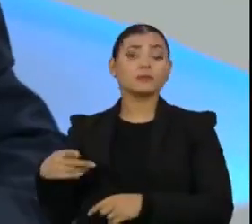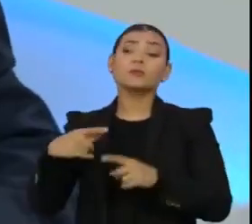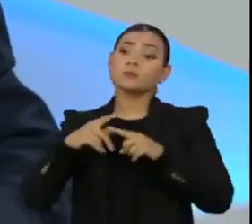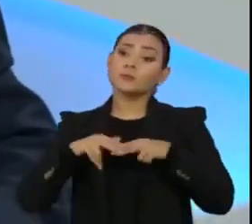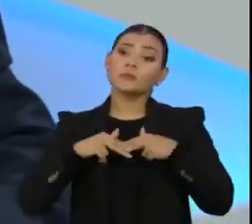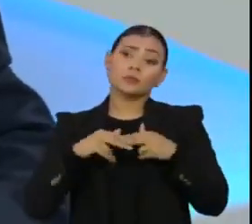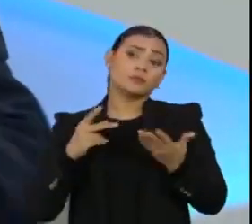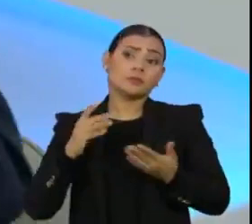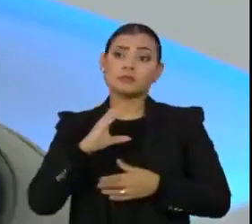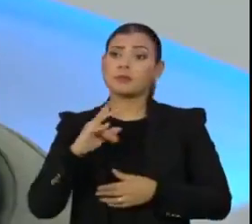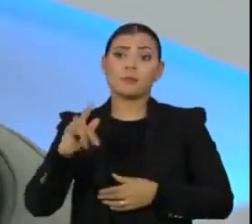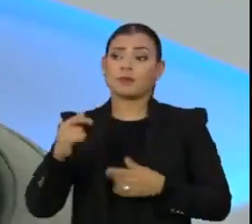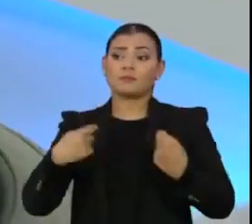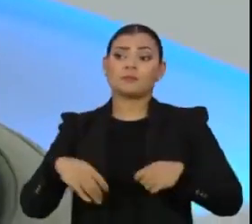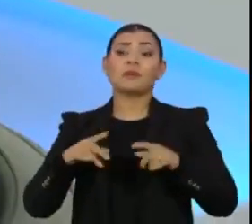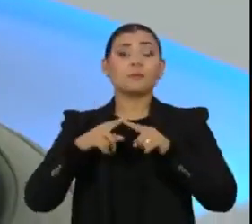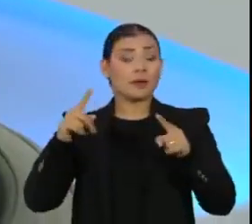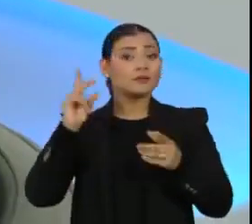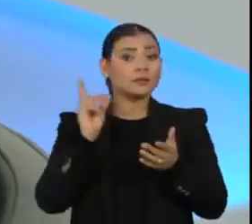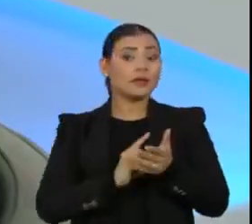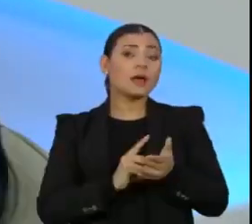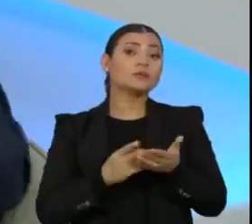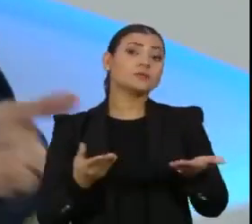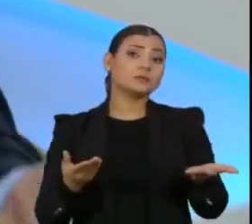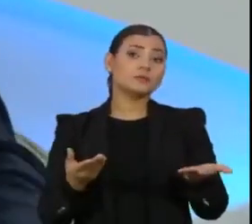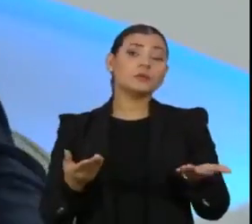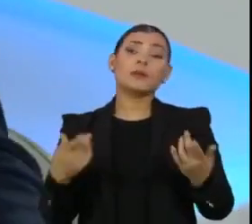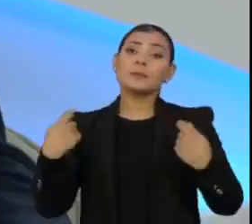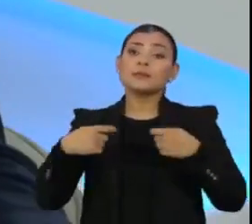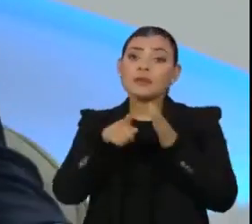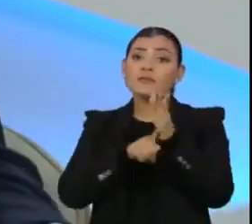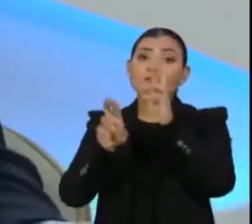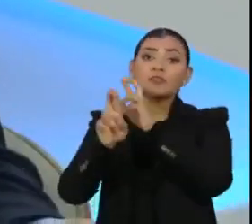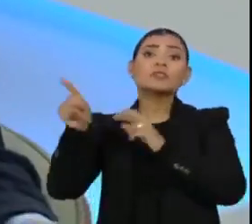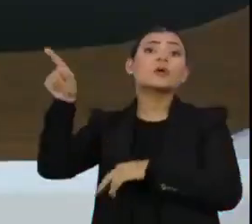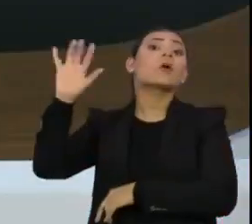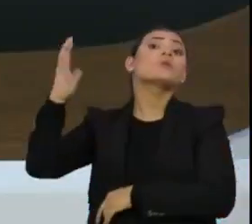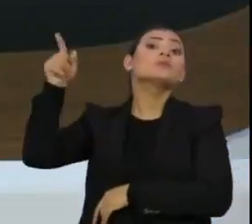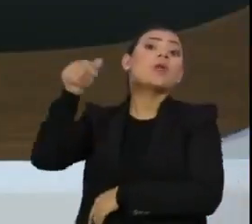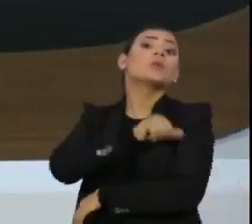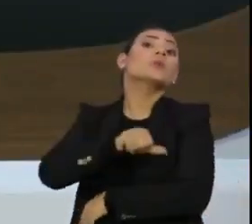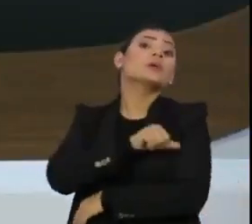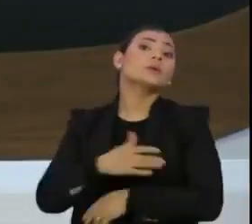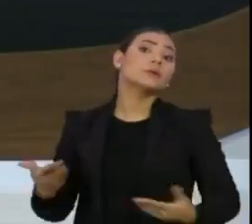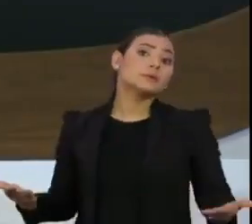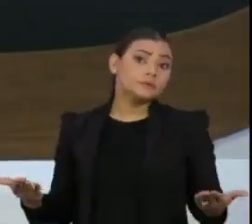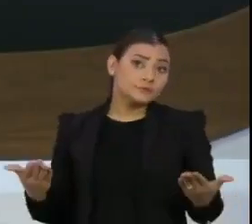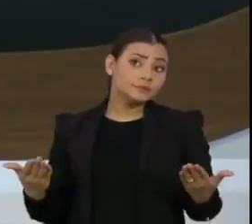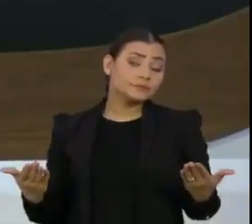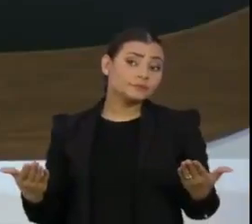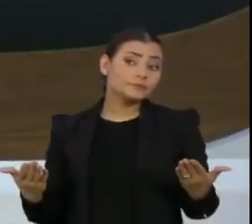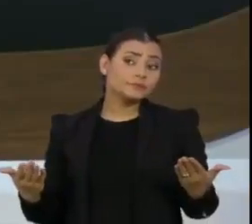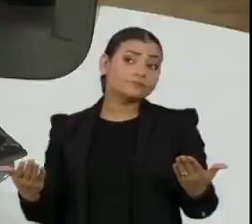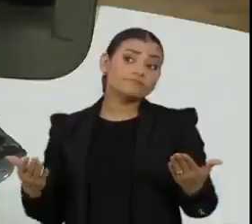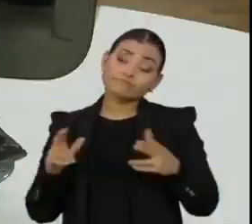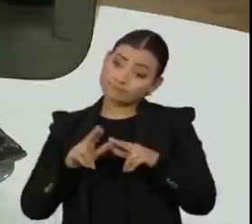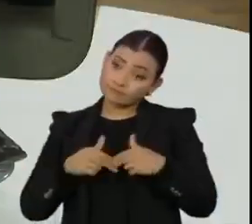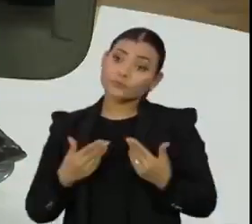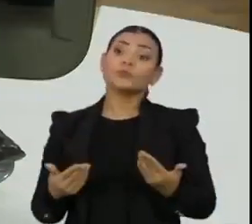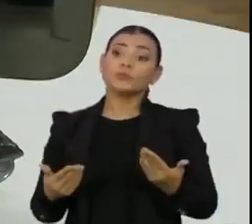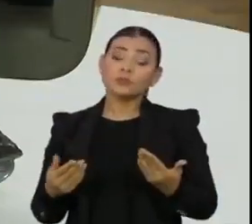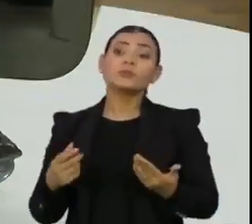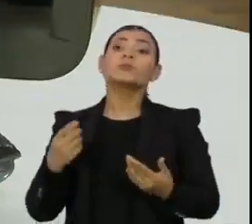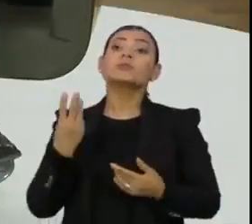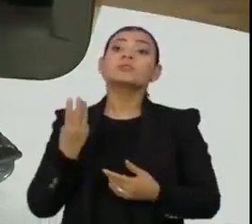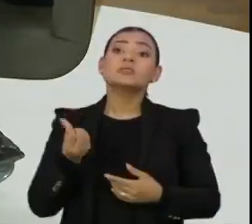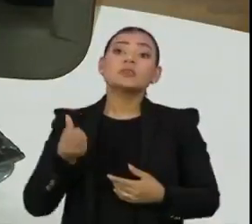tido CPI. Mas, além disso, tem que se apurar essa história lá do Rio de Janeiro, né? Reforma de 26 milhões de reais